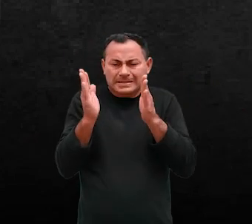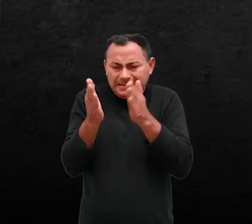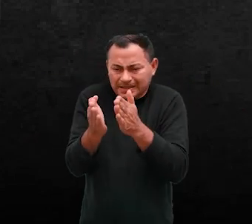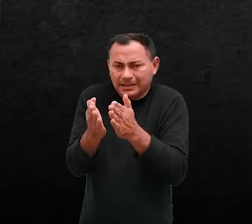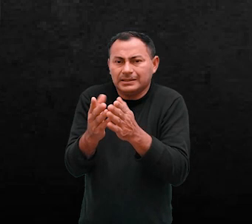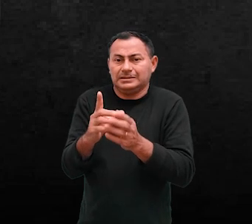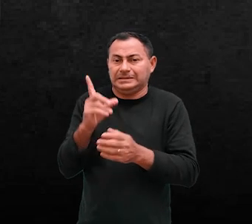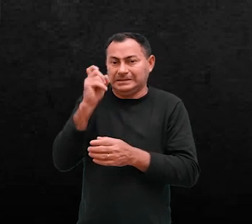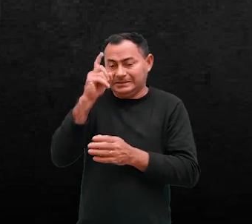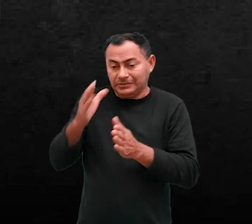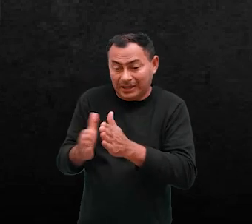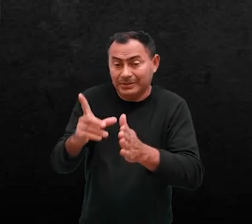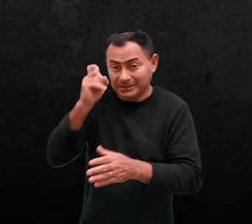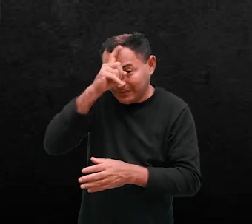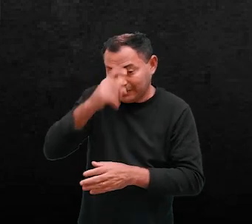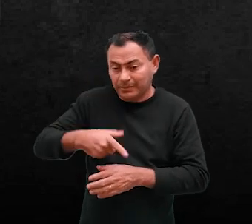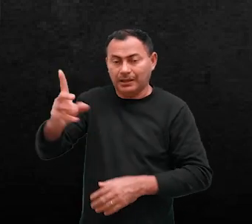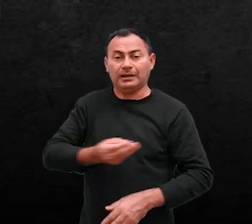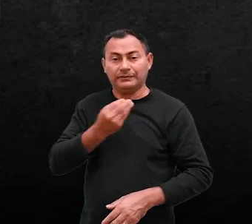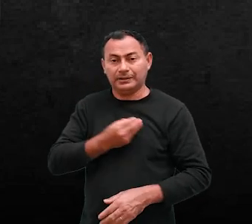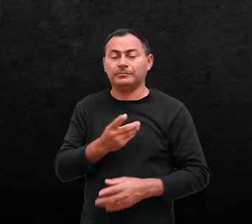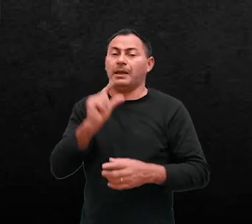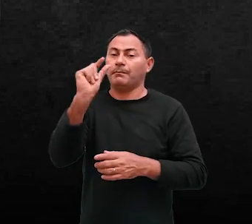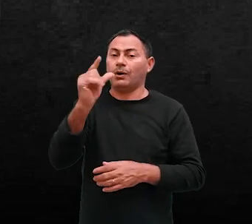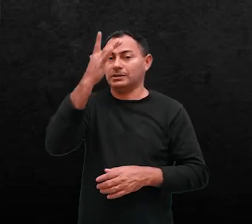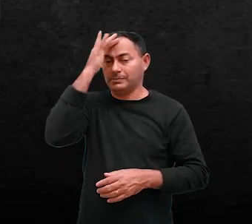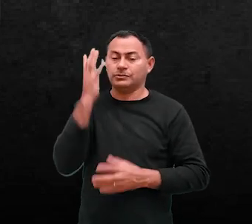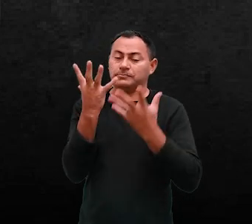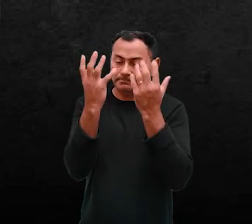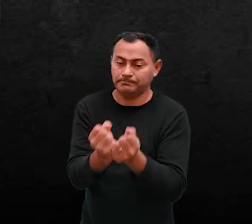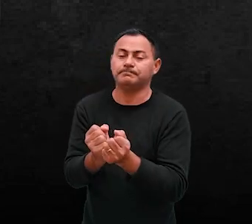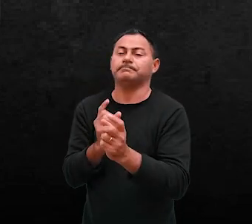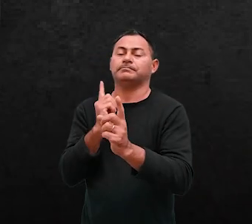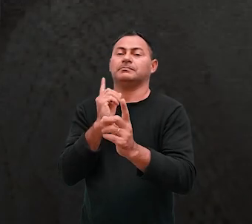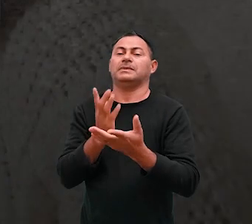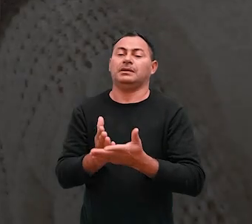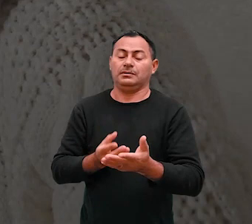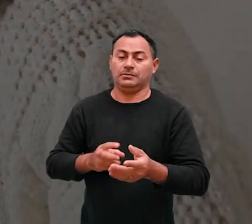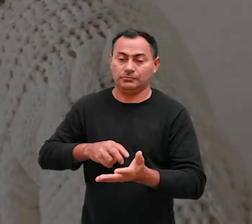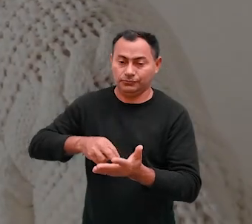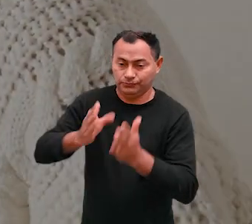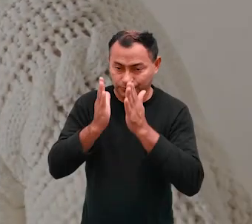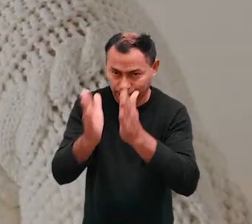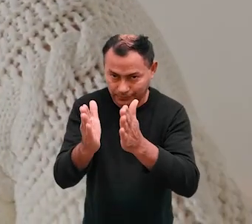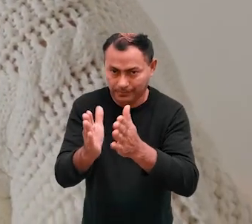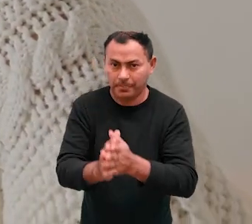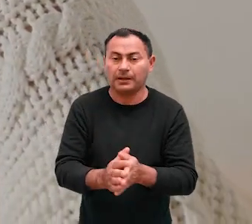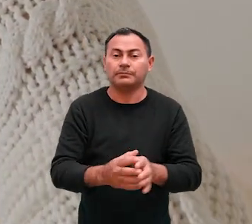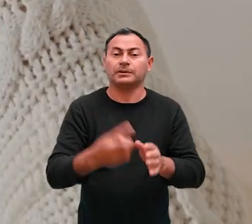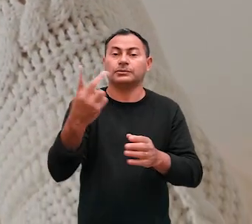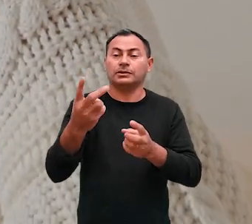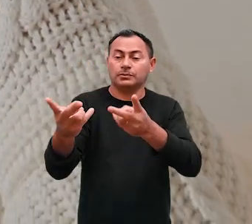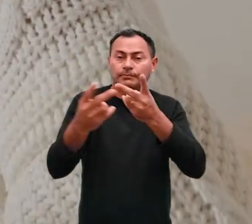a porta e apertado o caminho que leva à vida, são poucos os que a encontram. A parte seguinte deste